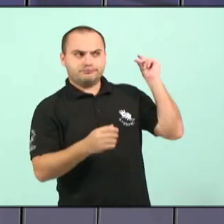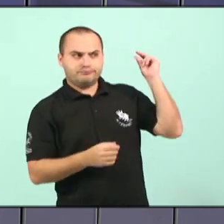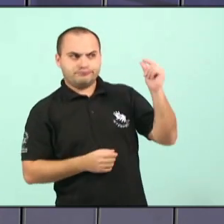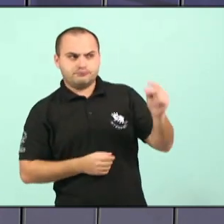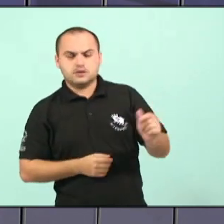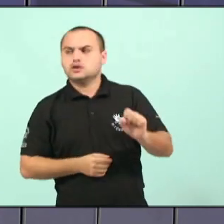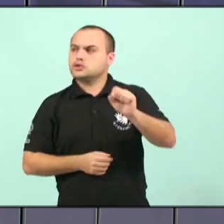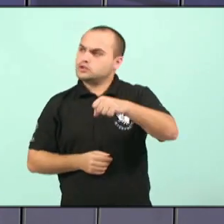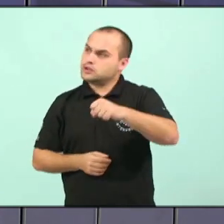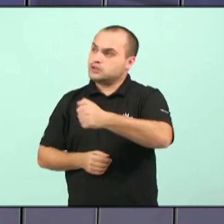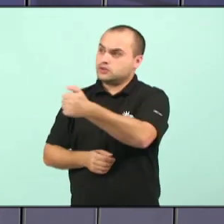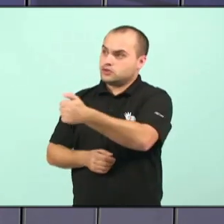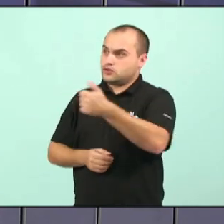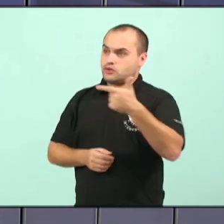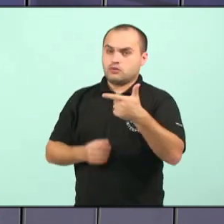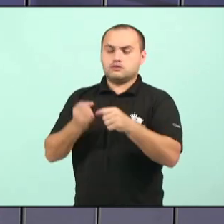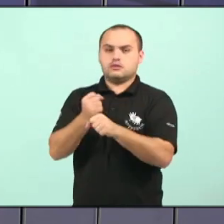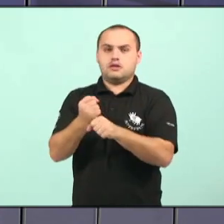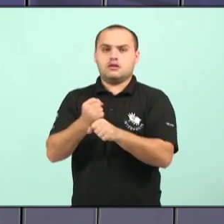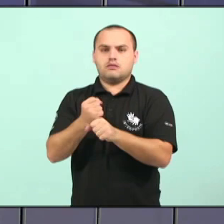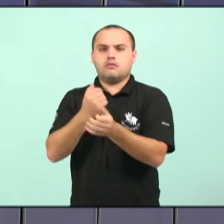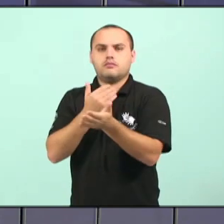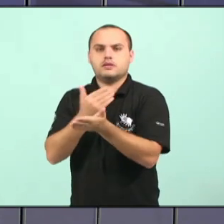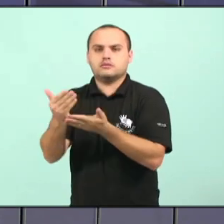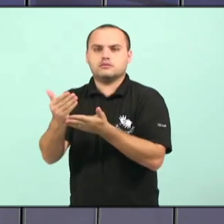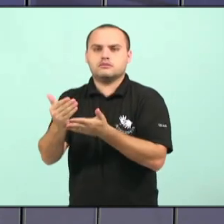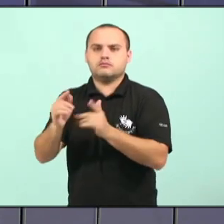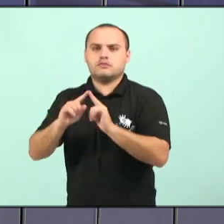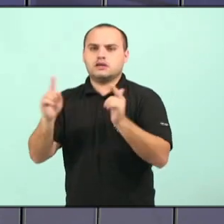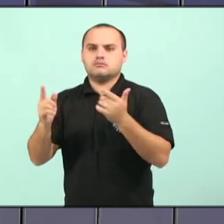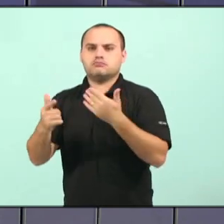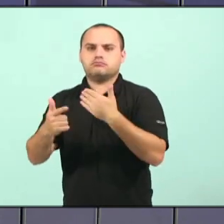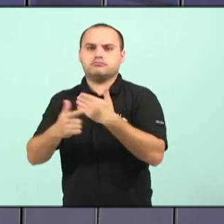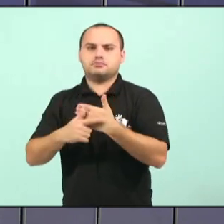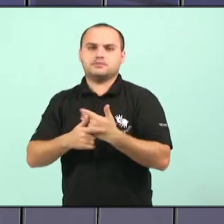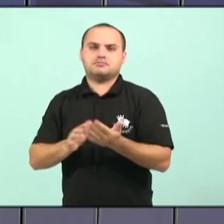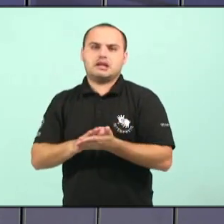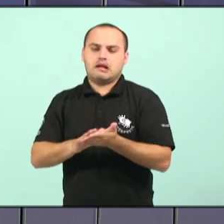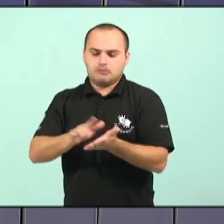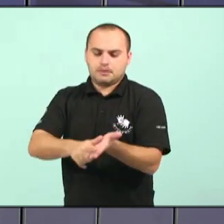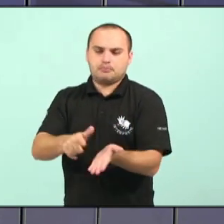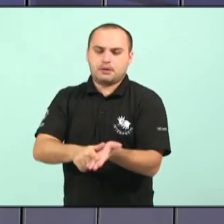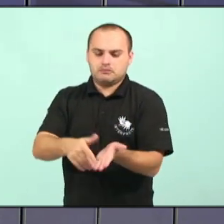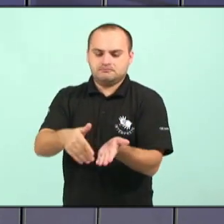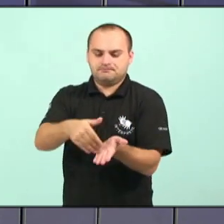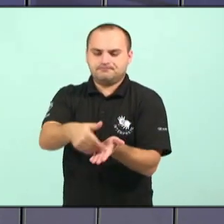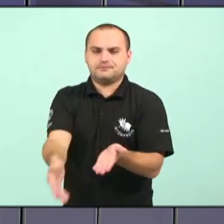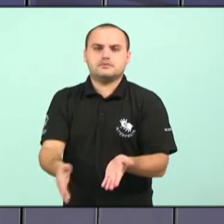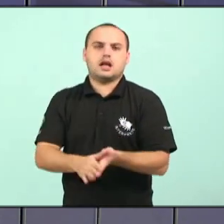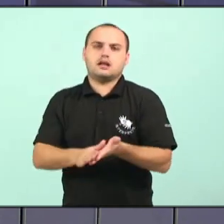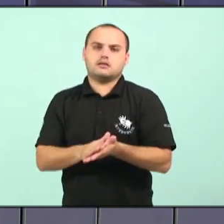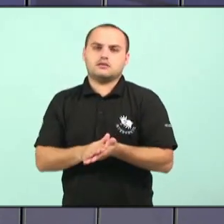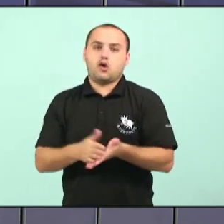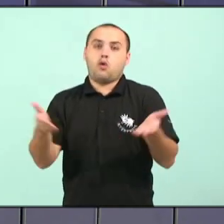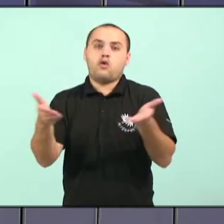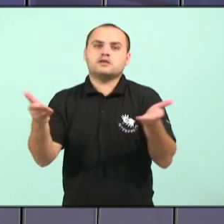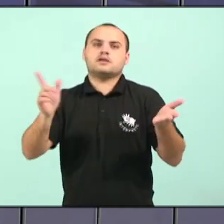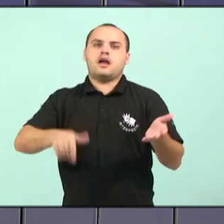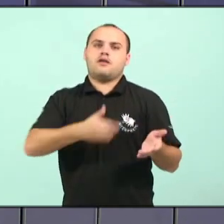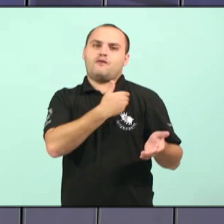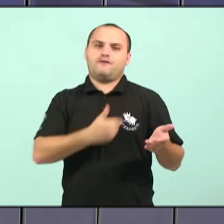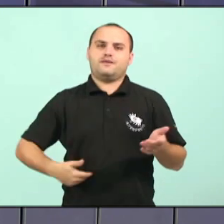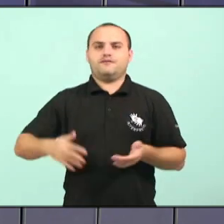obra iniciou e ainda não saiu do papel. Hoje ela é uma obra federal, ela passou para o governo federal. E